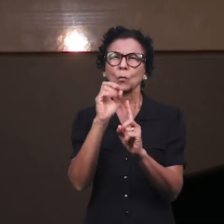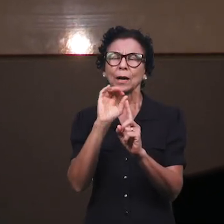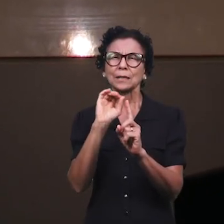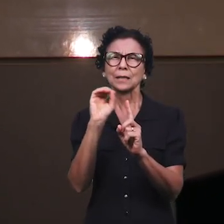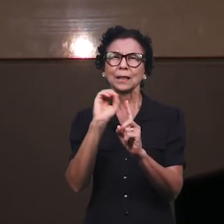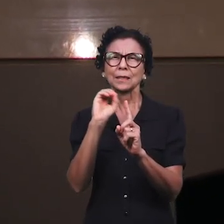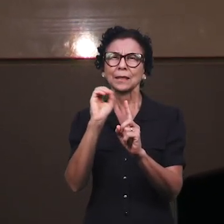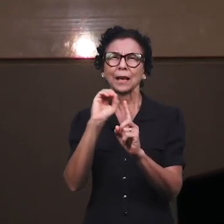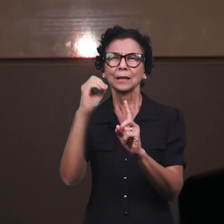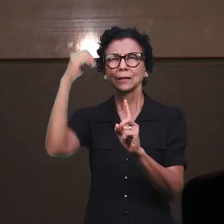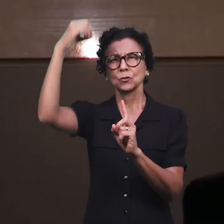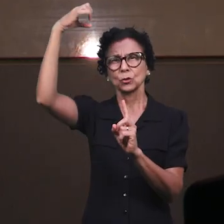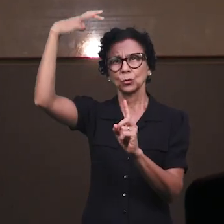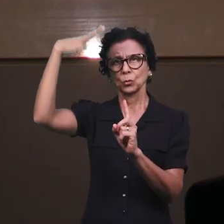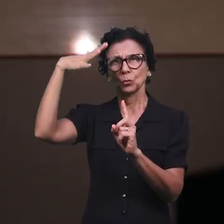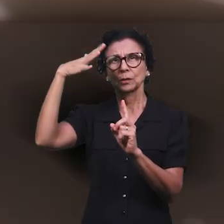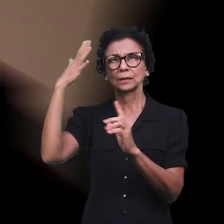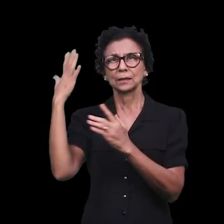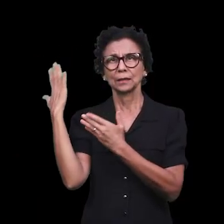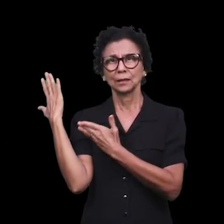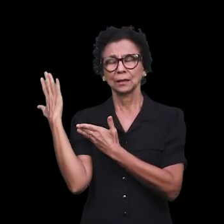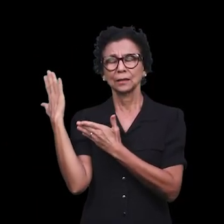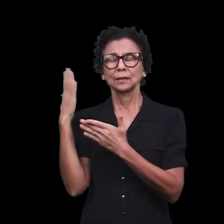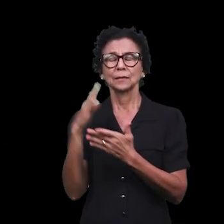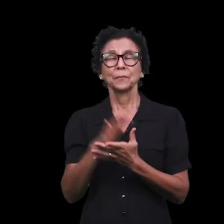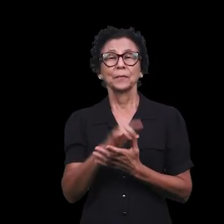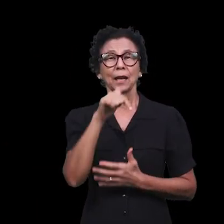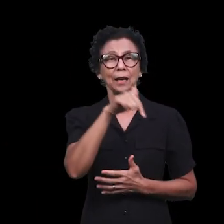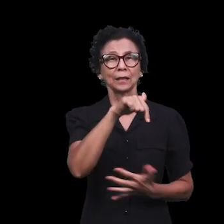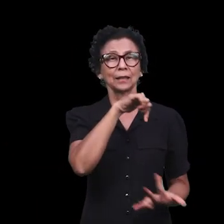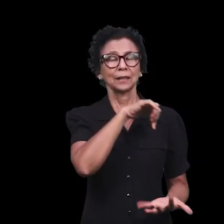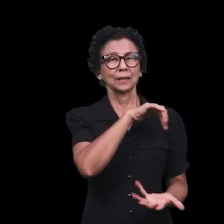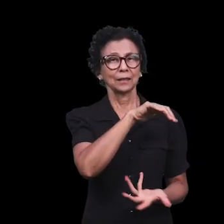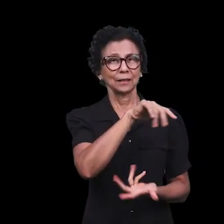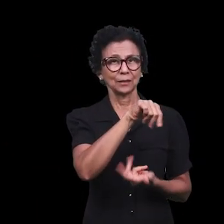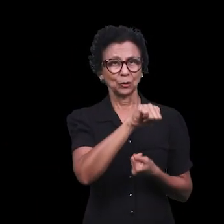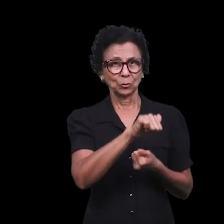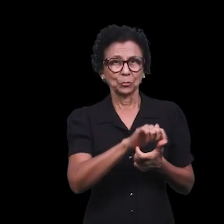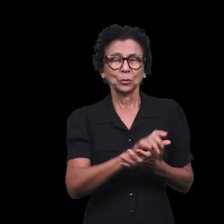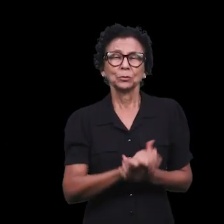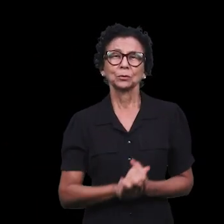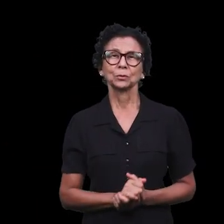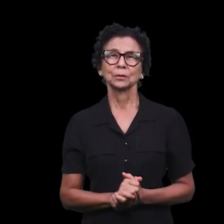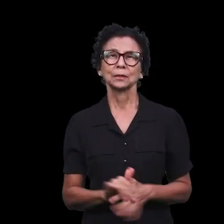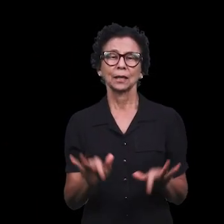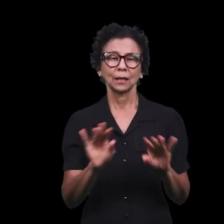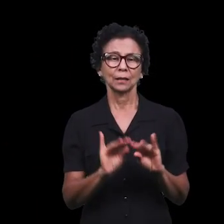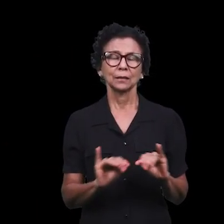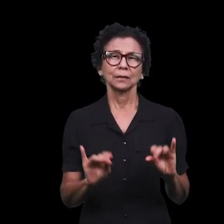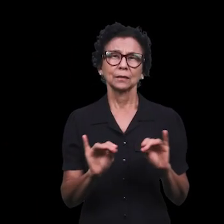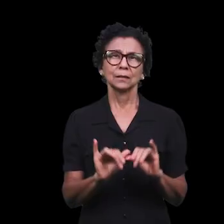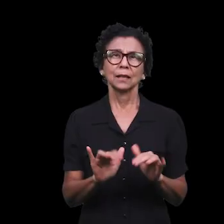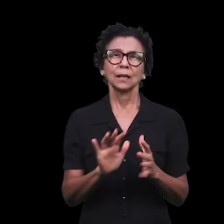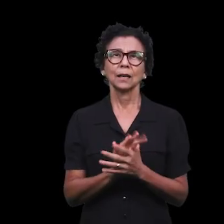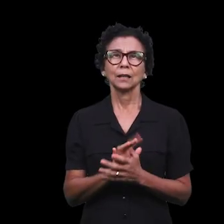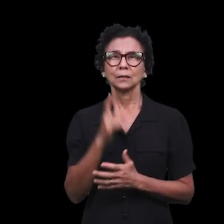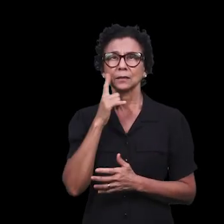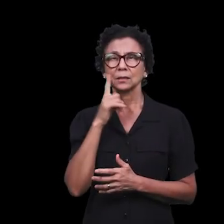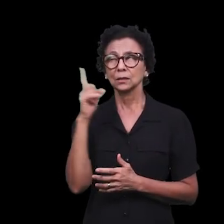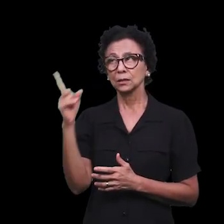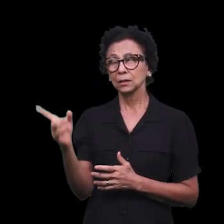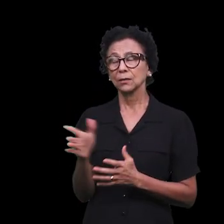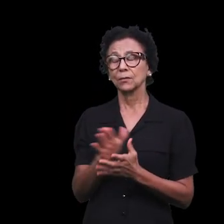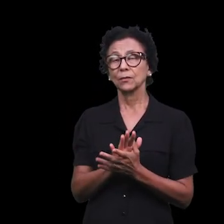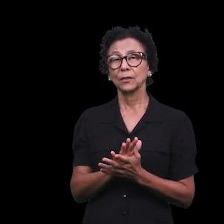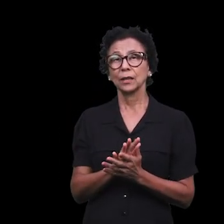passar praticamente nada da luz. Aqui no nosso universo, na Terra, a luz ainda faz